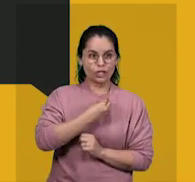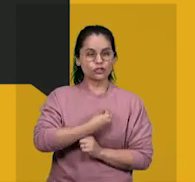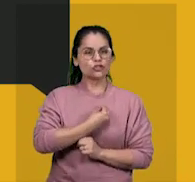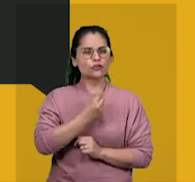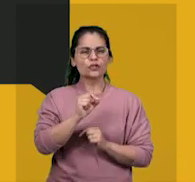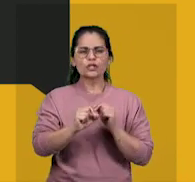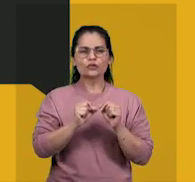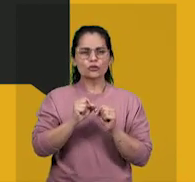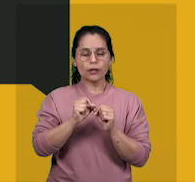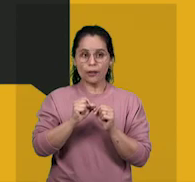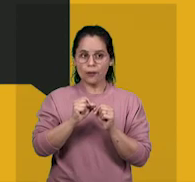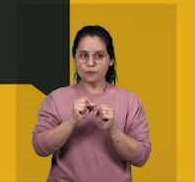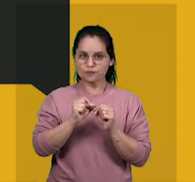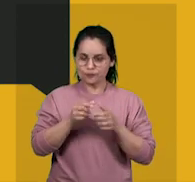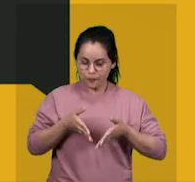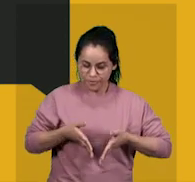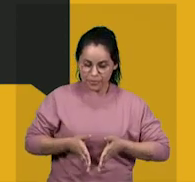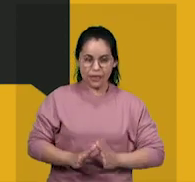Eles nascem,